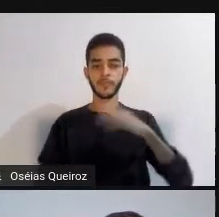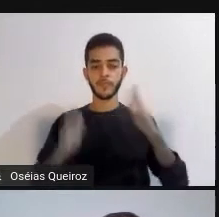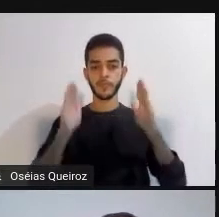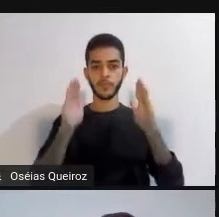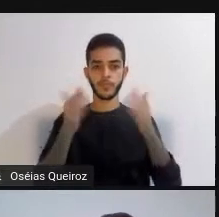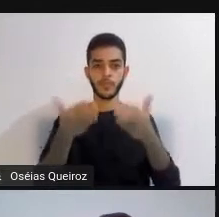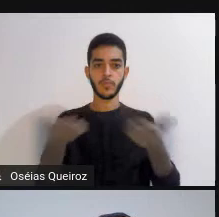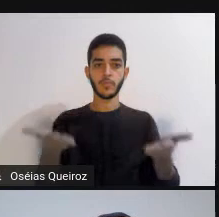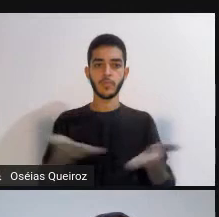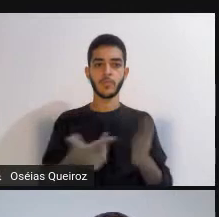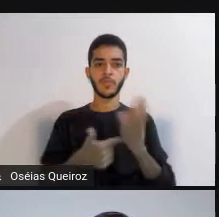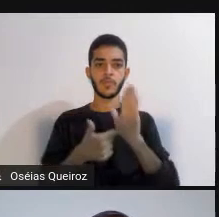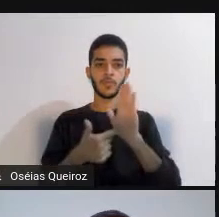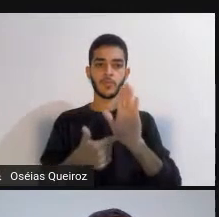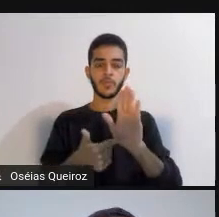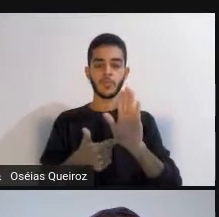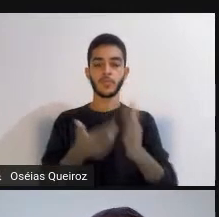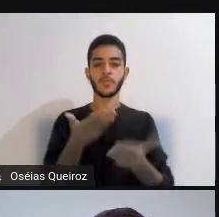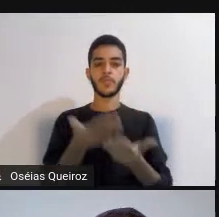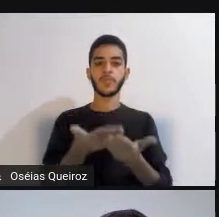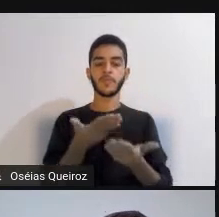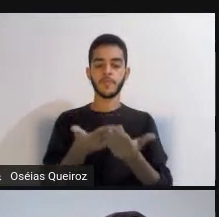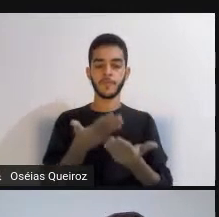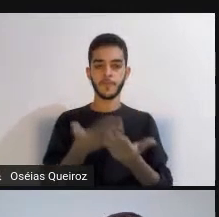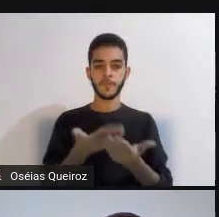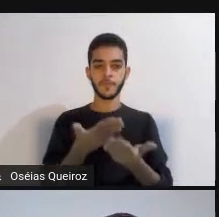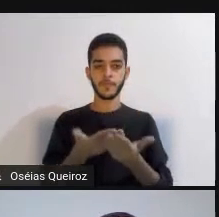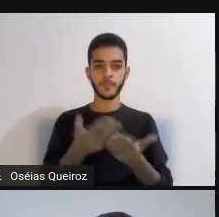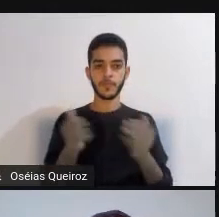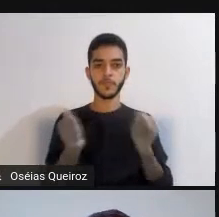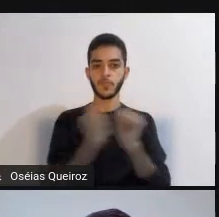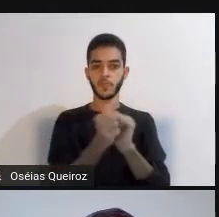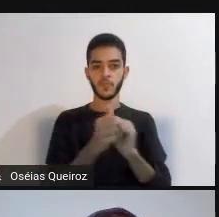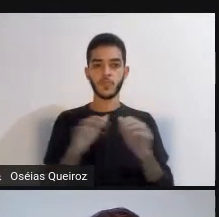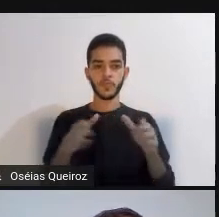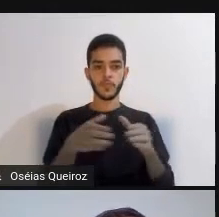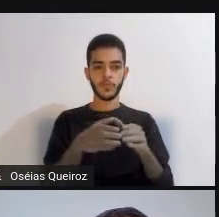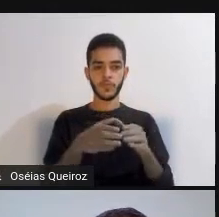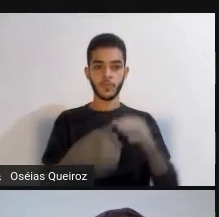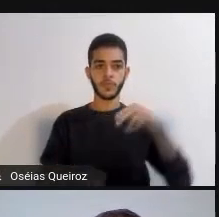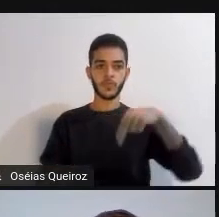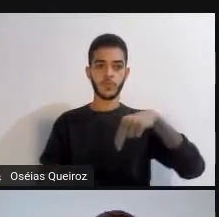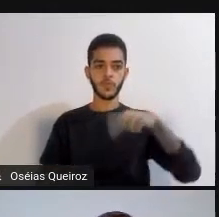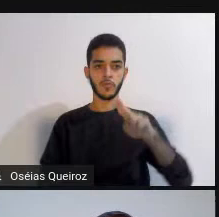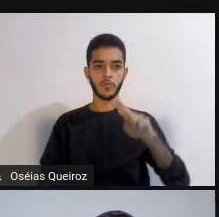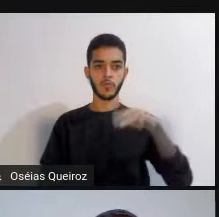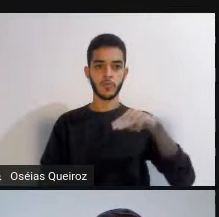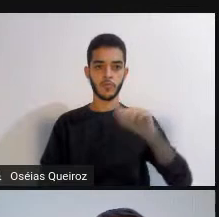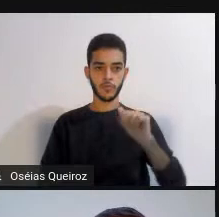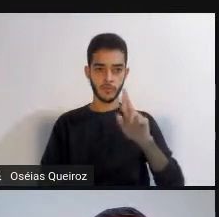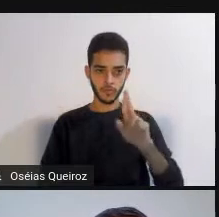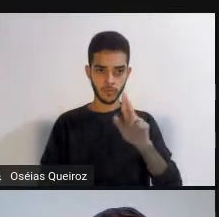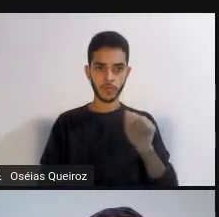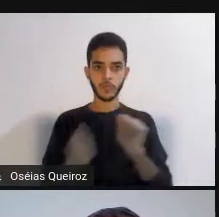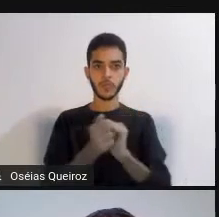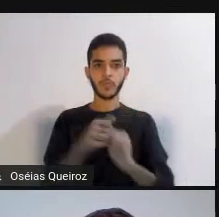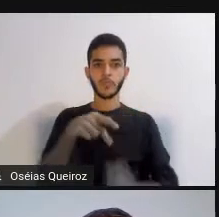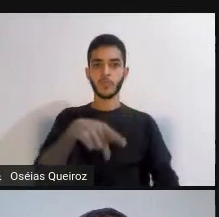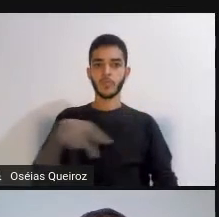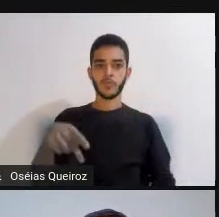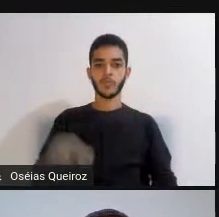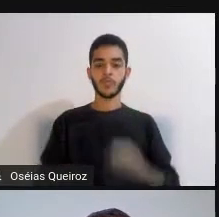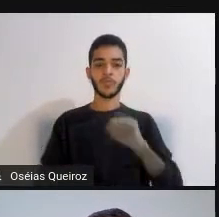apresentar, ele foi um estudo desenvolvido junto com o NUMAR, com parceria com a professora Isabel, com parceria do